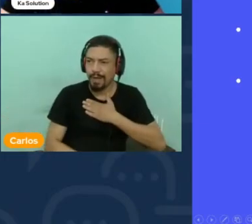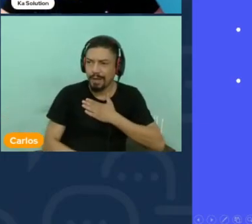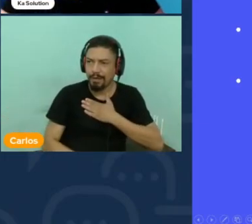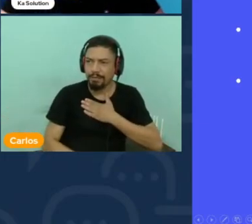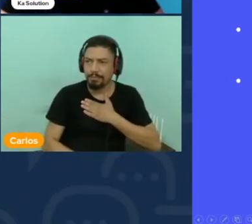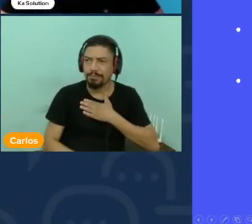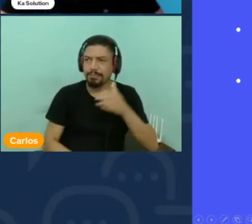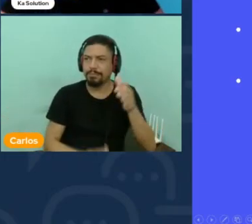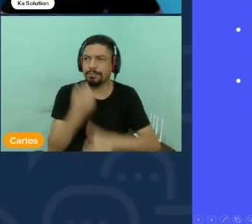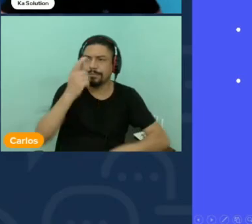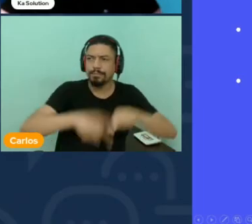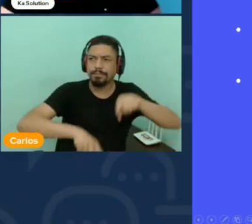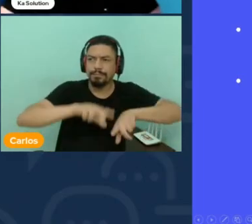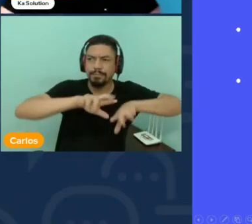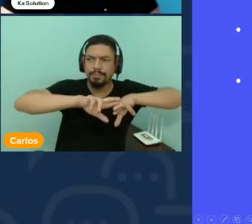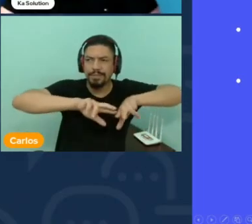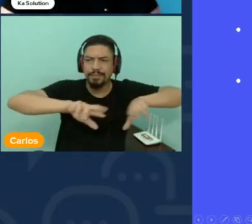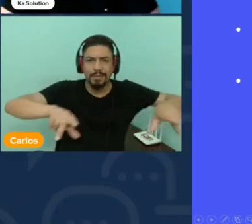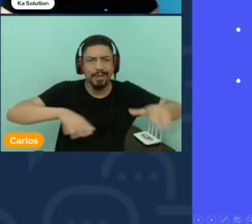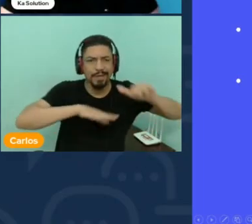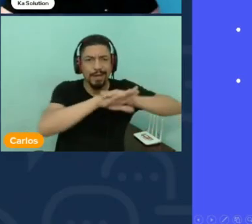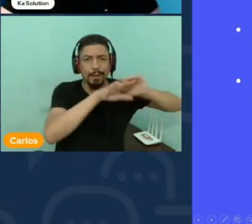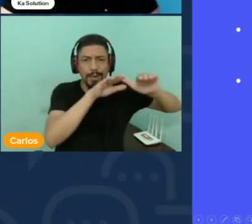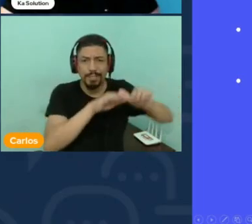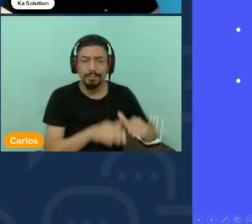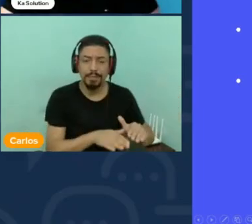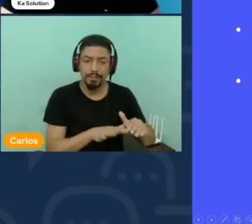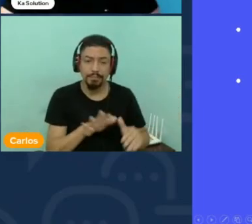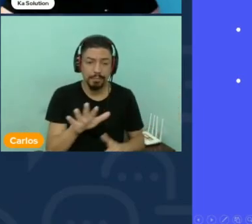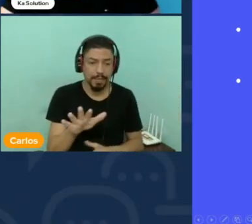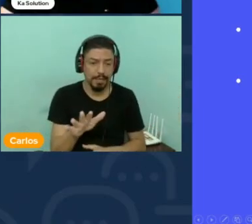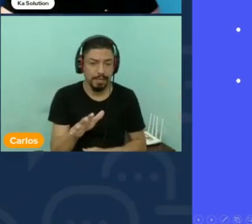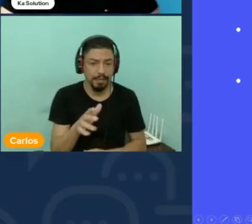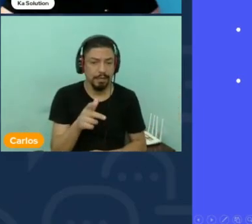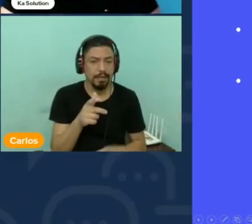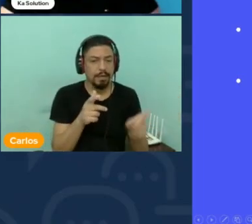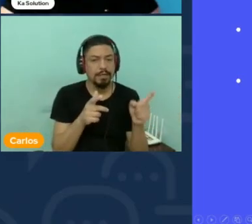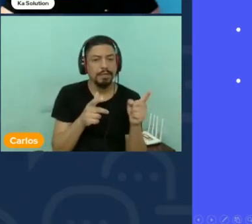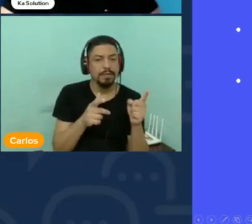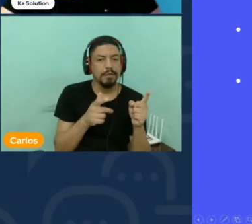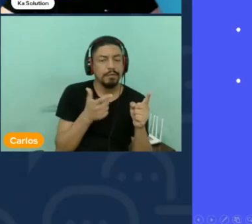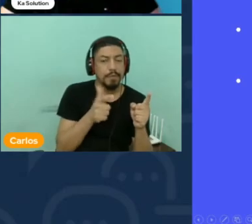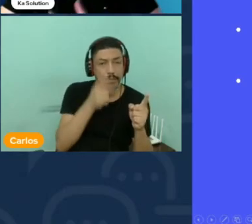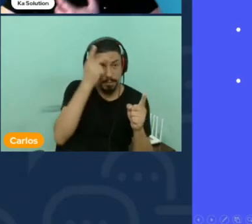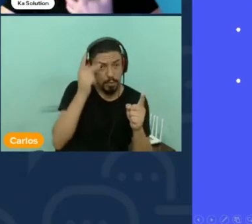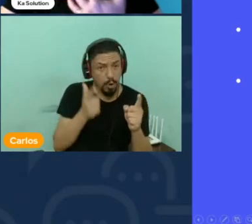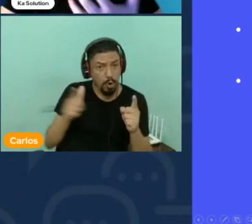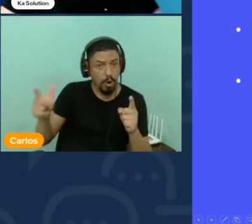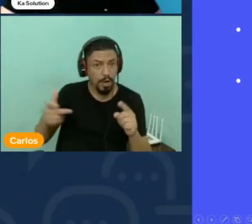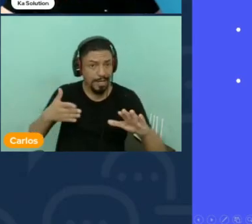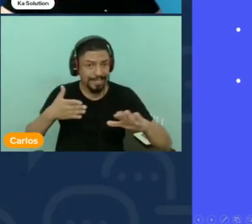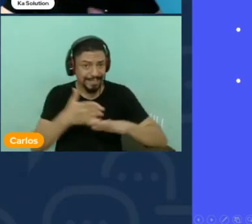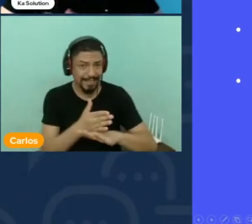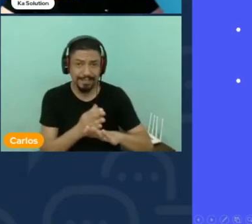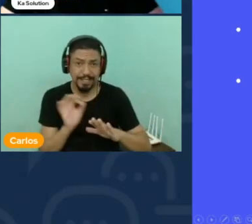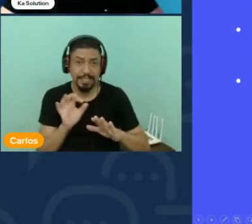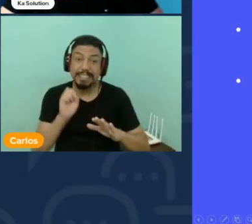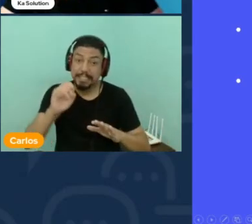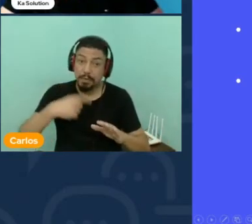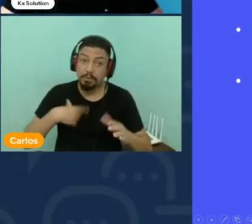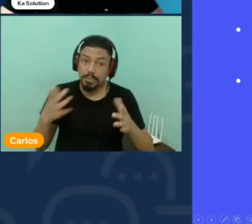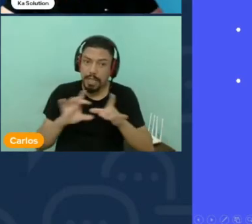criar os meus objetos de armazenamento, mas nenhum outro cliente tem acesso, a menos que eu queira dar acesso para